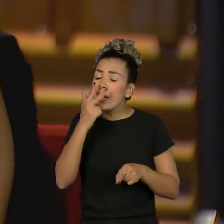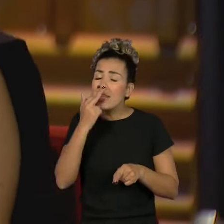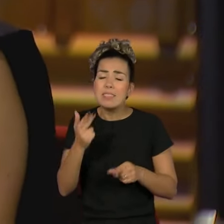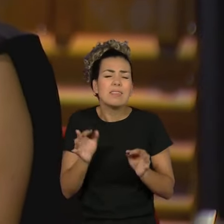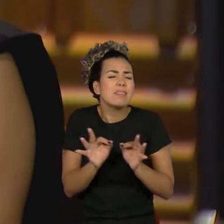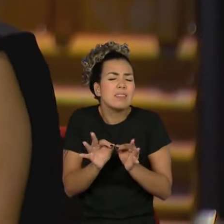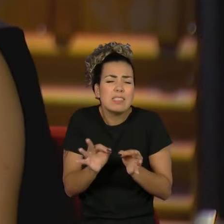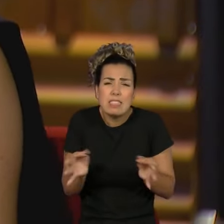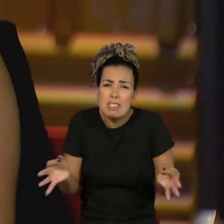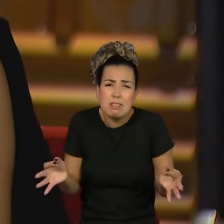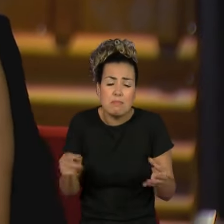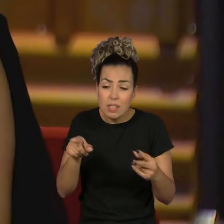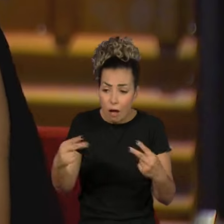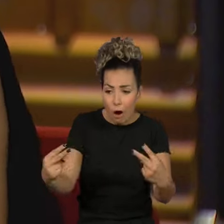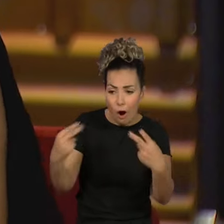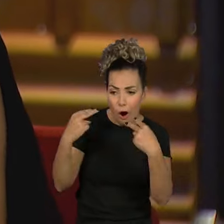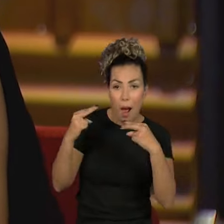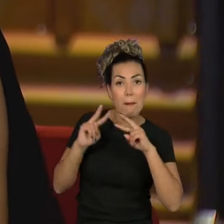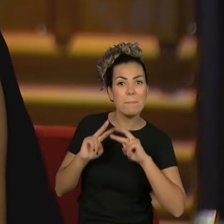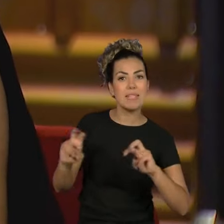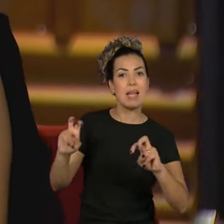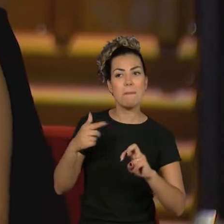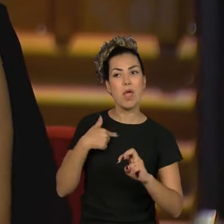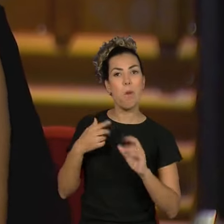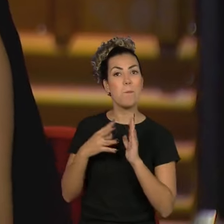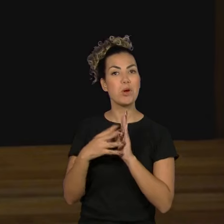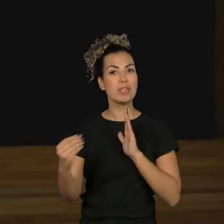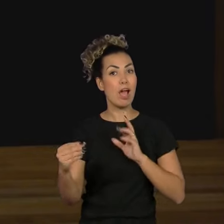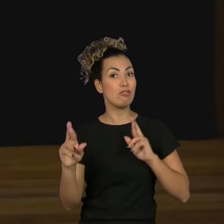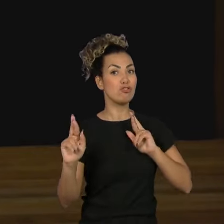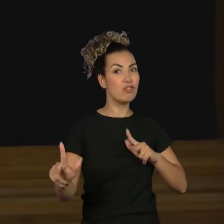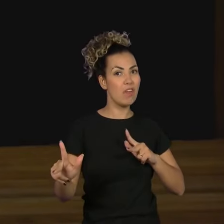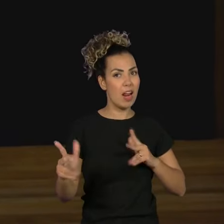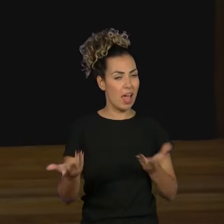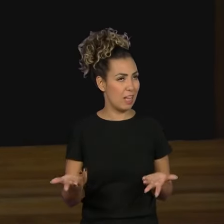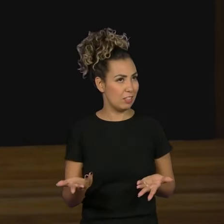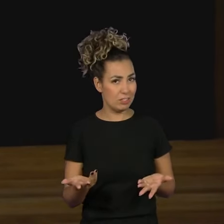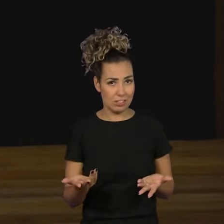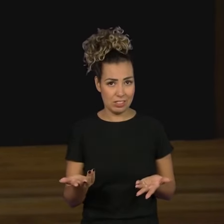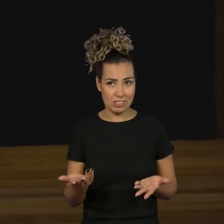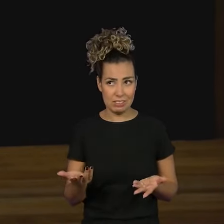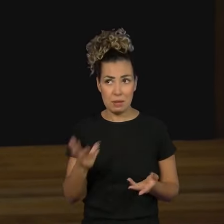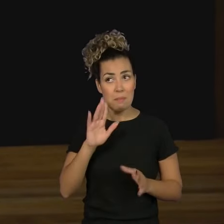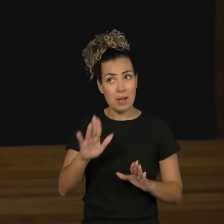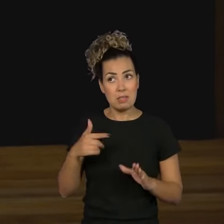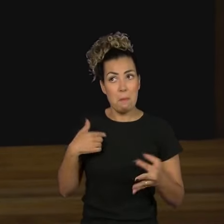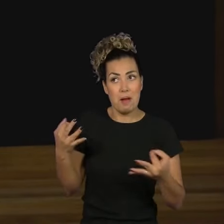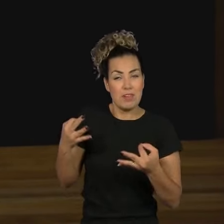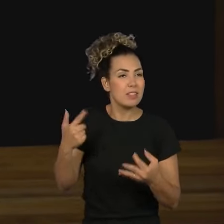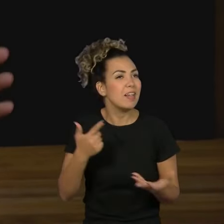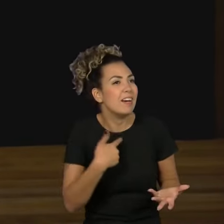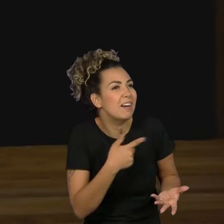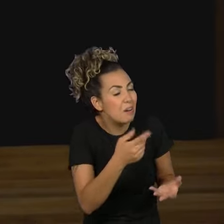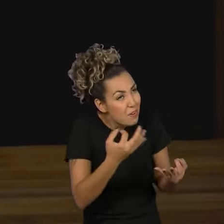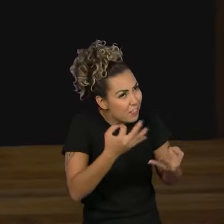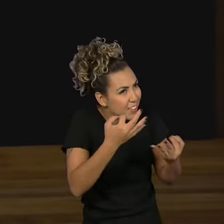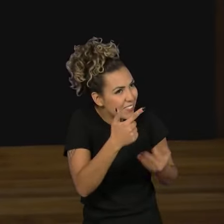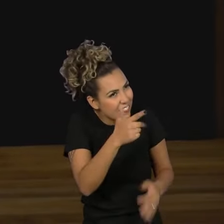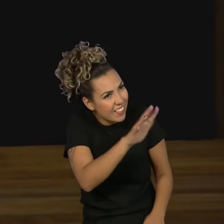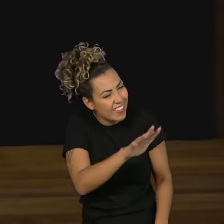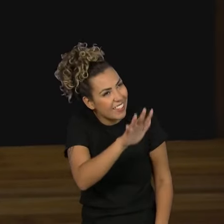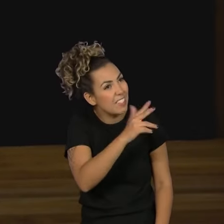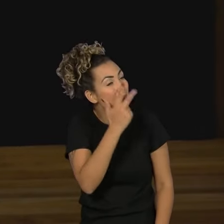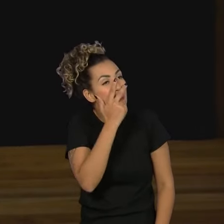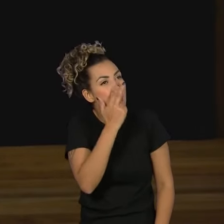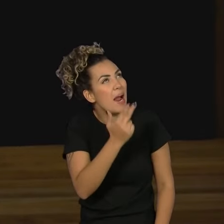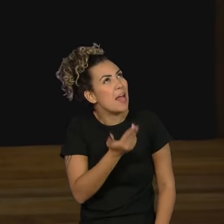não paa mais nada mas olhar outro exemplo a gente não falta mais nada eu senti aí que você já viu que não